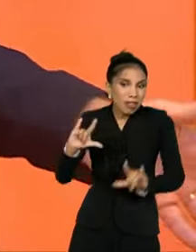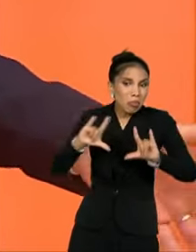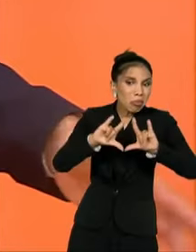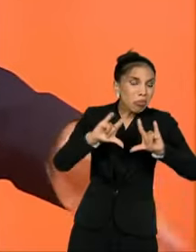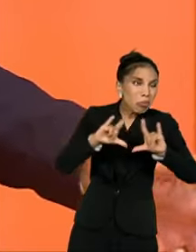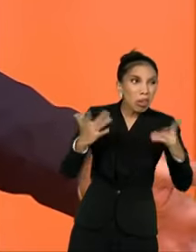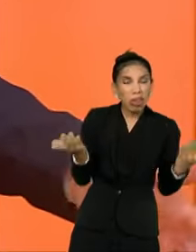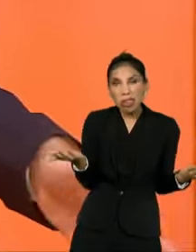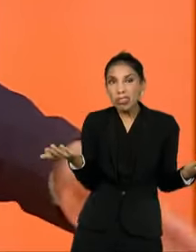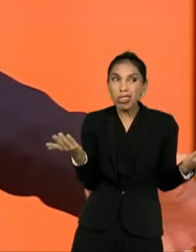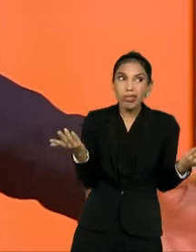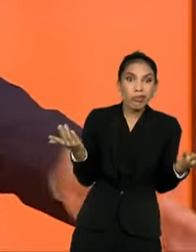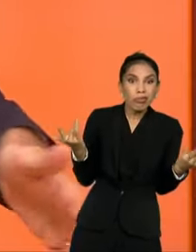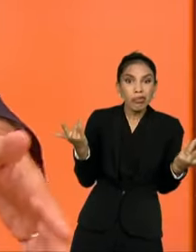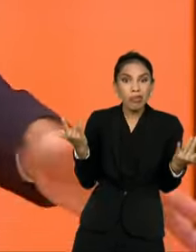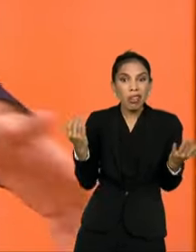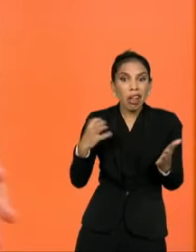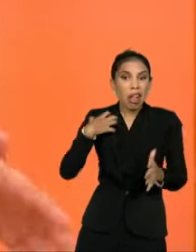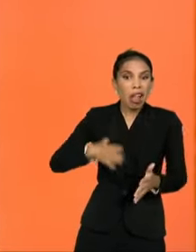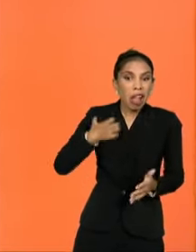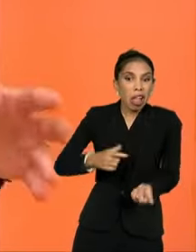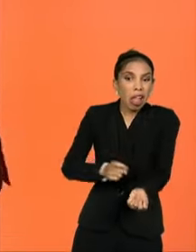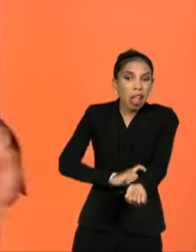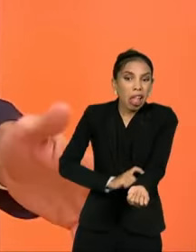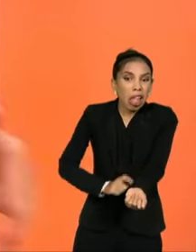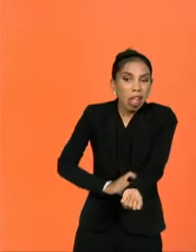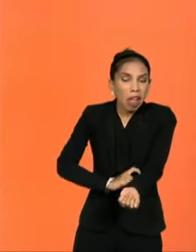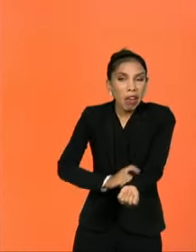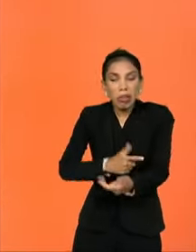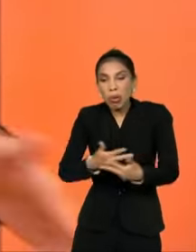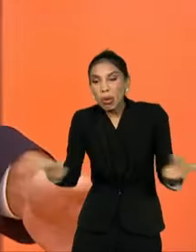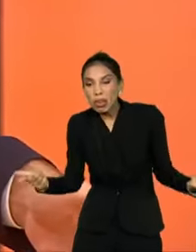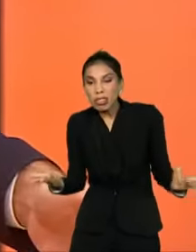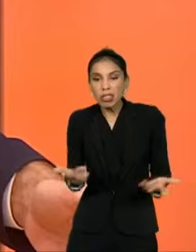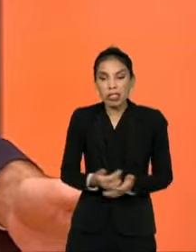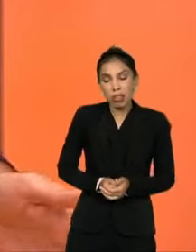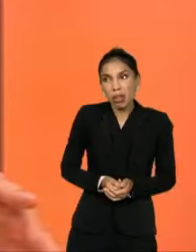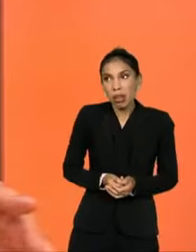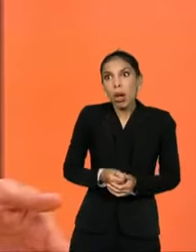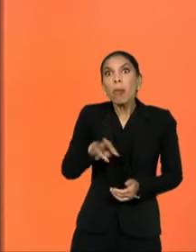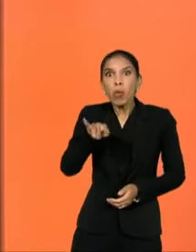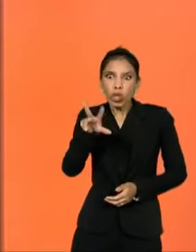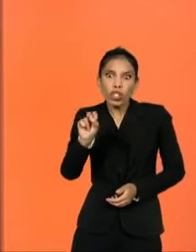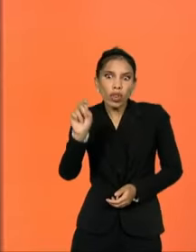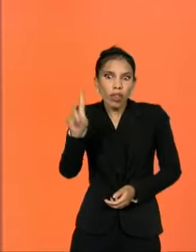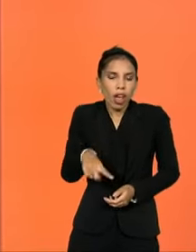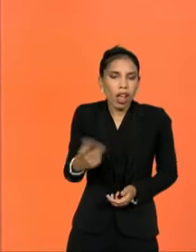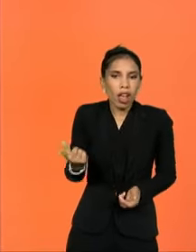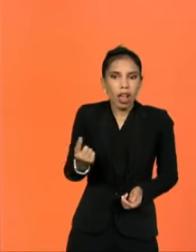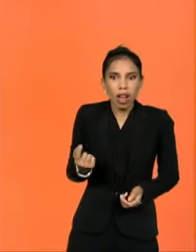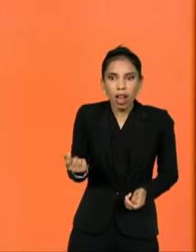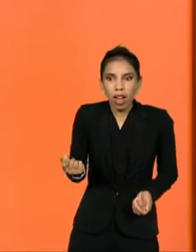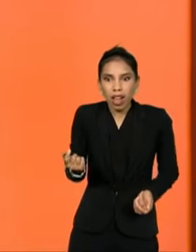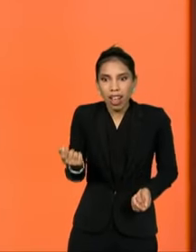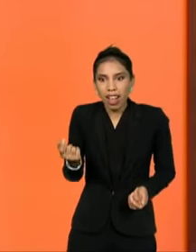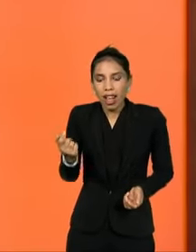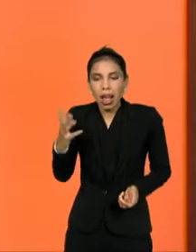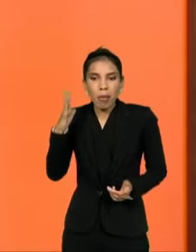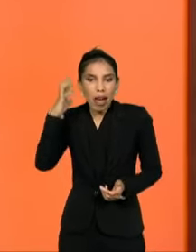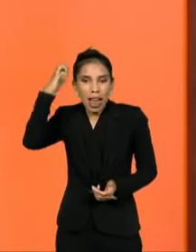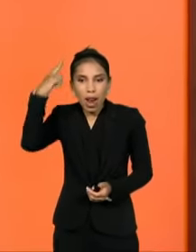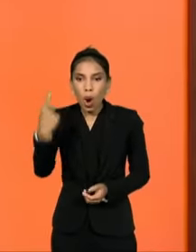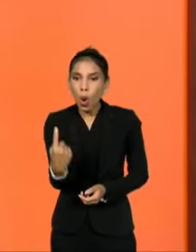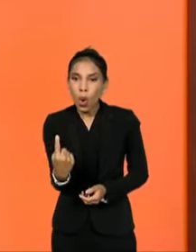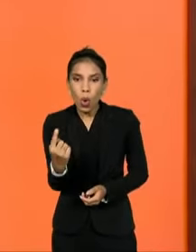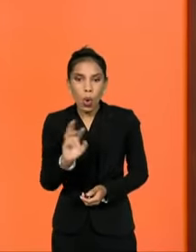ficaram, né, irritados lá comigo, porque era a CPI das milícias, outras coisas. Isso é uma razão. Agora, a Marielle, você não tem uma razão, assim. A